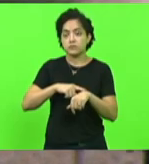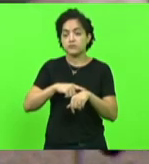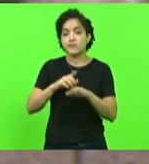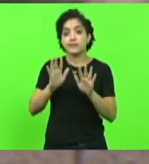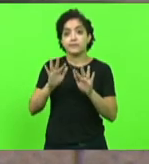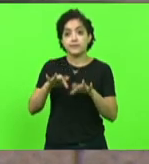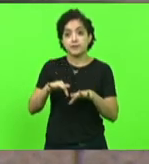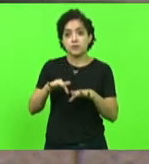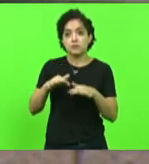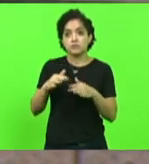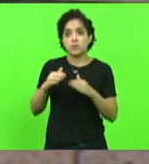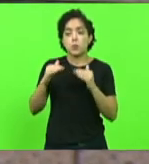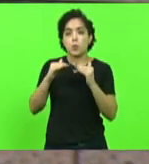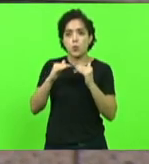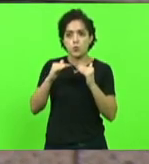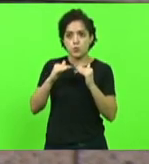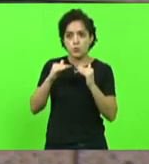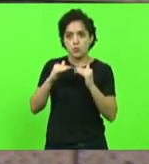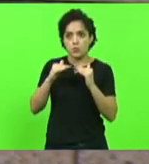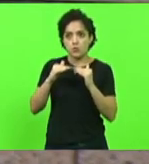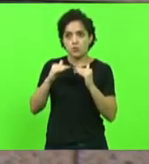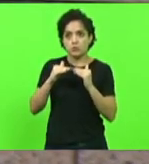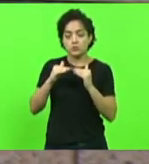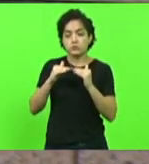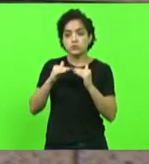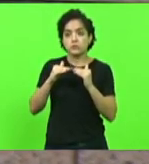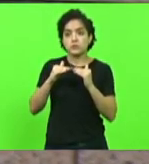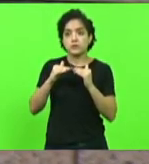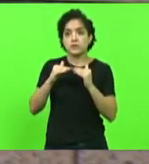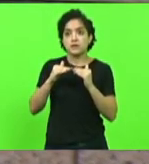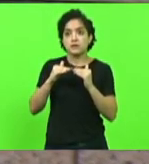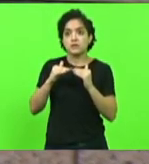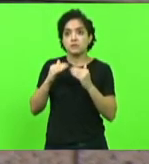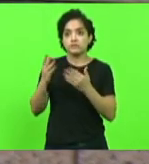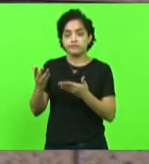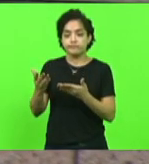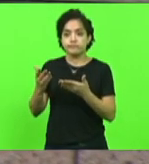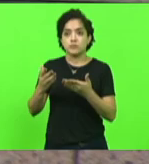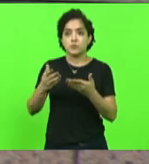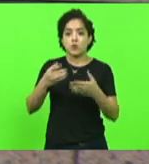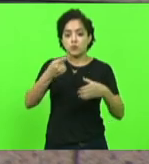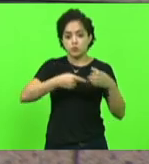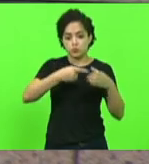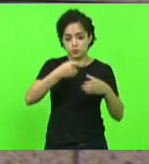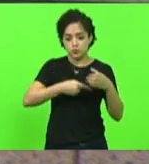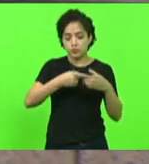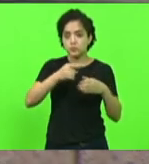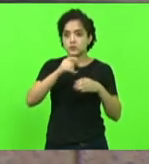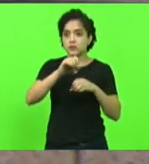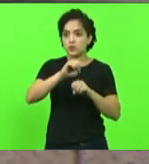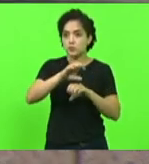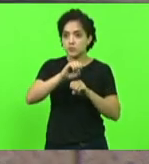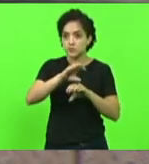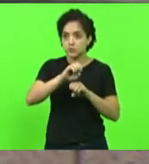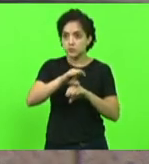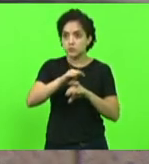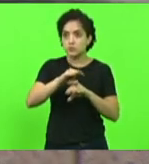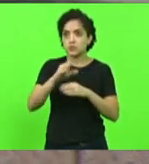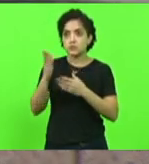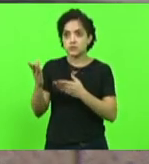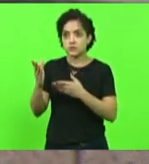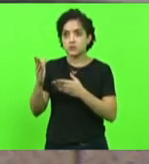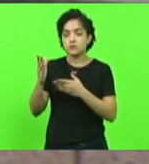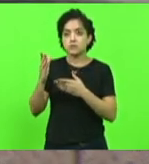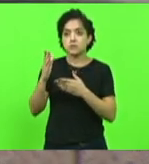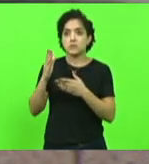Eu concordo e aqui quero fazer menção como membro da Comissão de Educação. A deputada Carminati sabe do